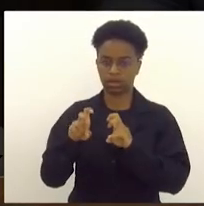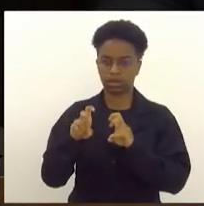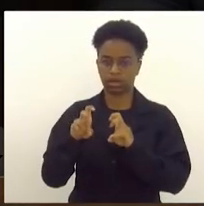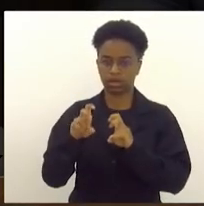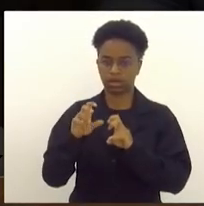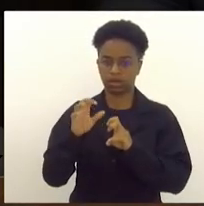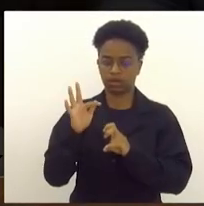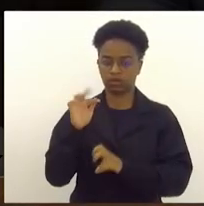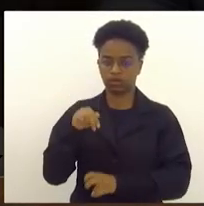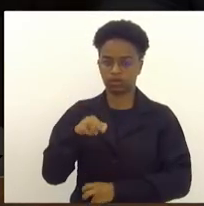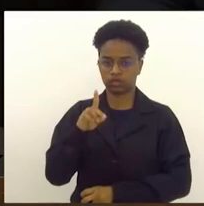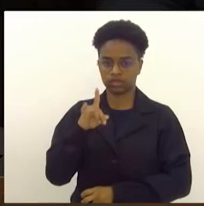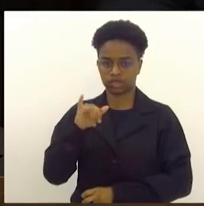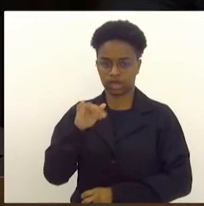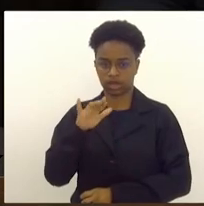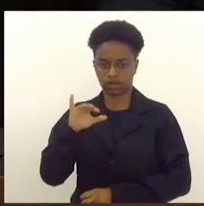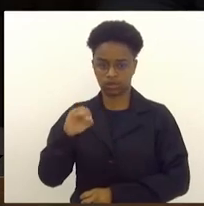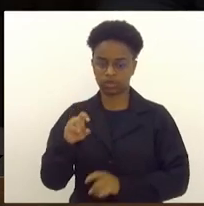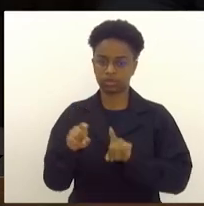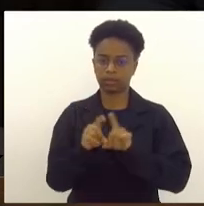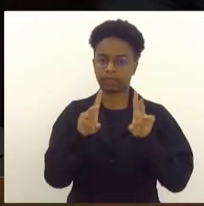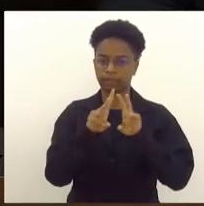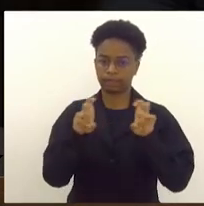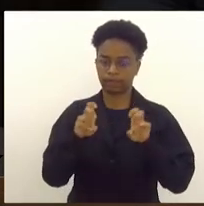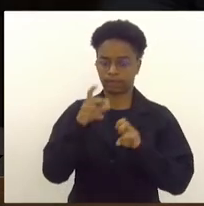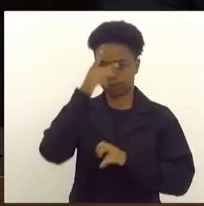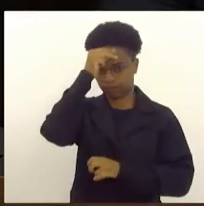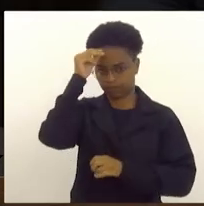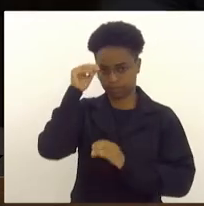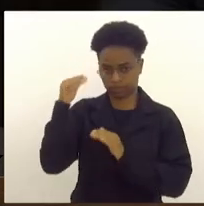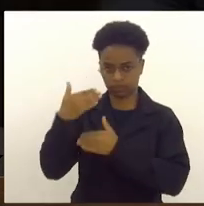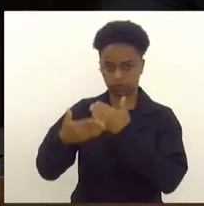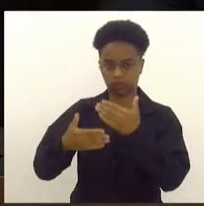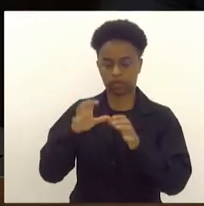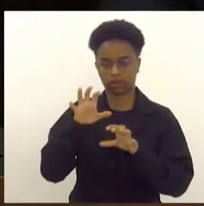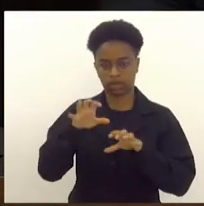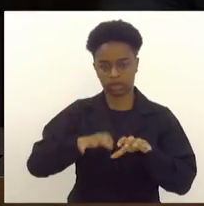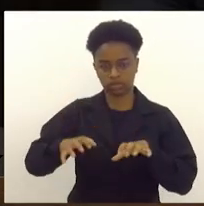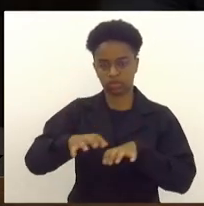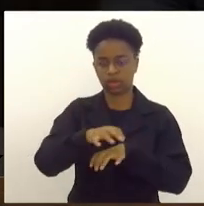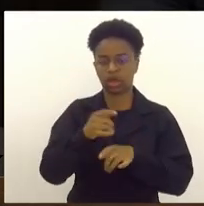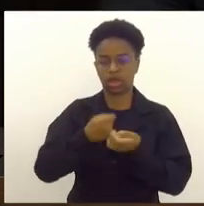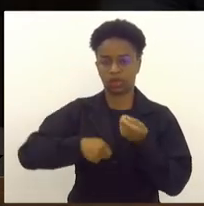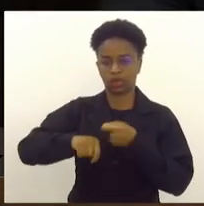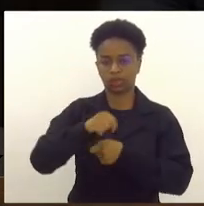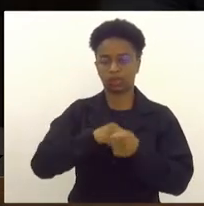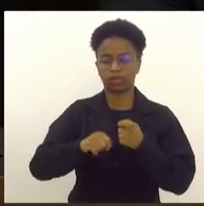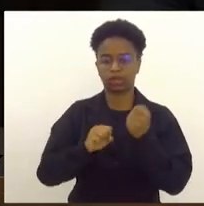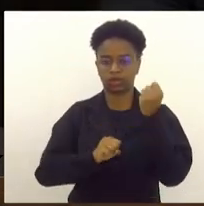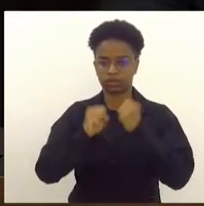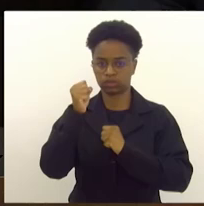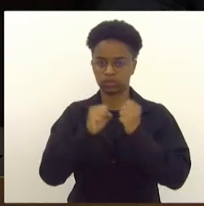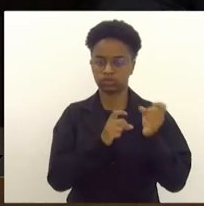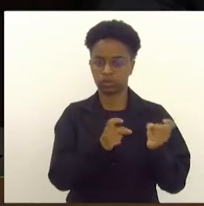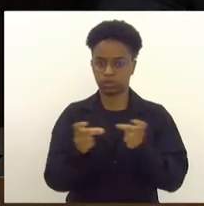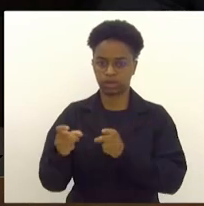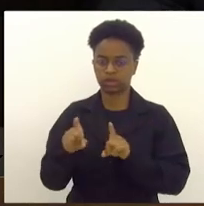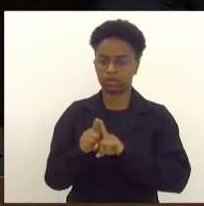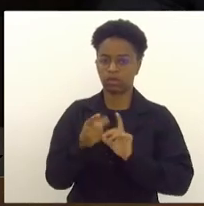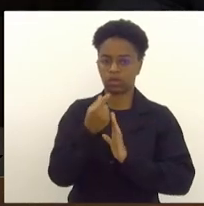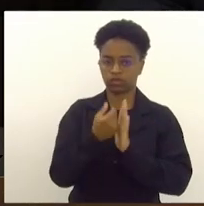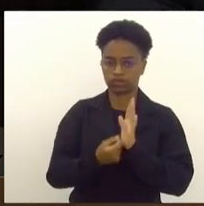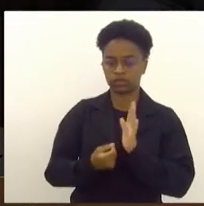de assuntos municipais de desenvolvimento Regional de Economia Indústria e Comércio veio orçamento